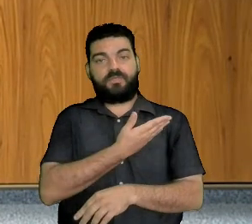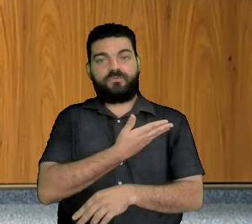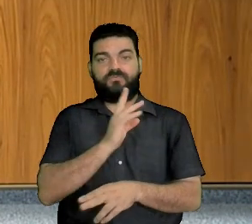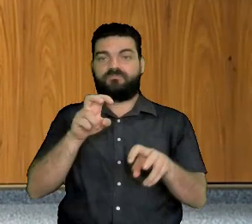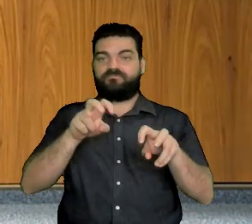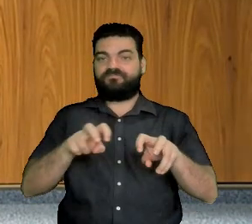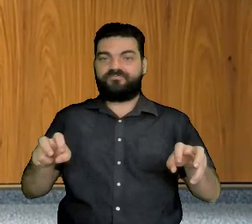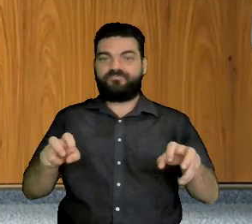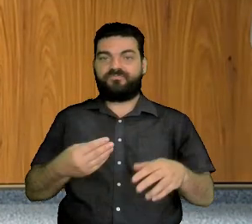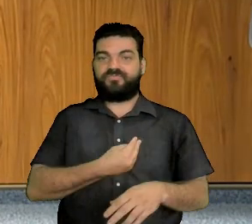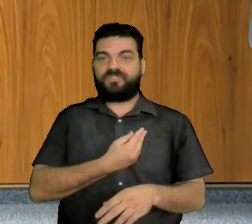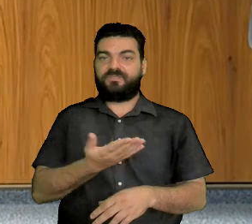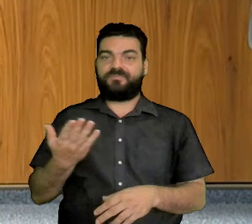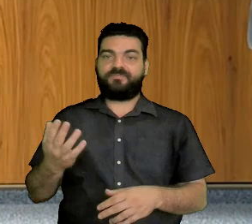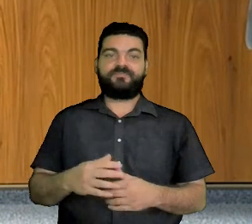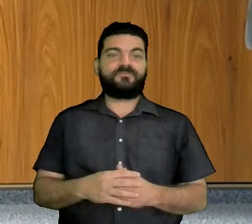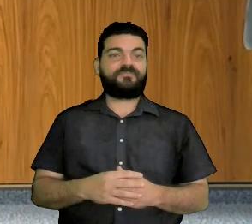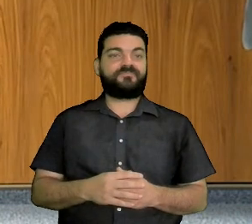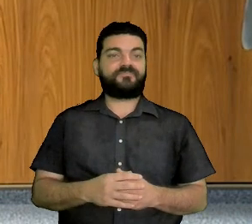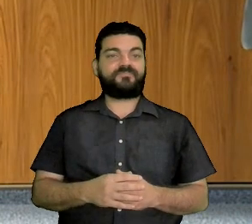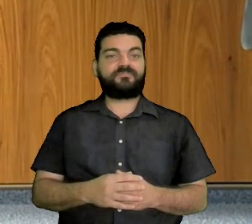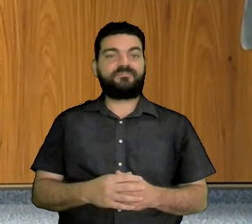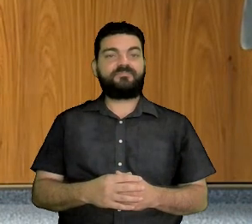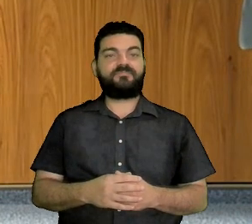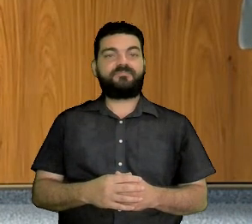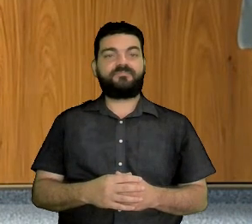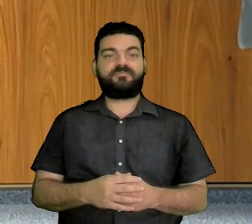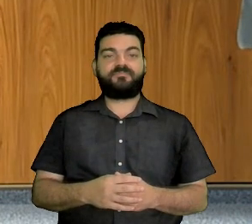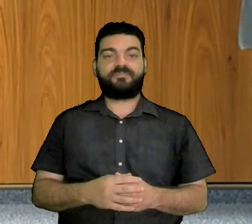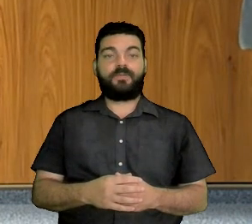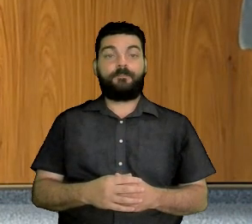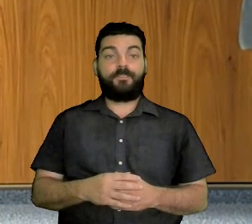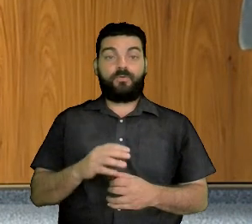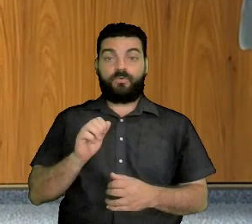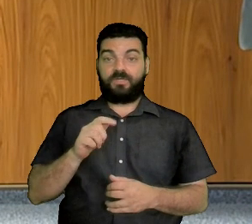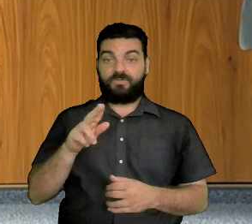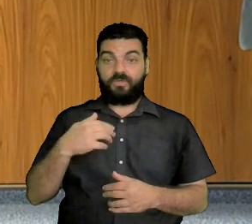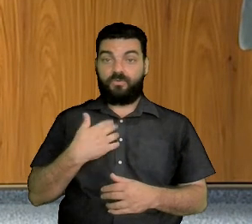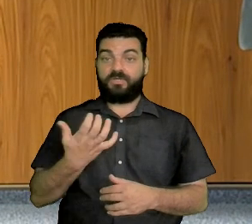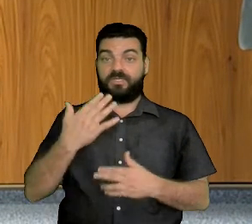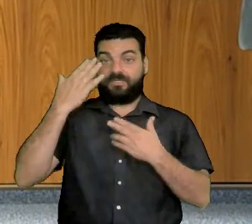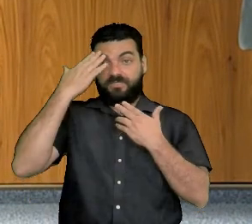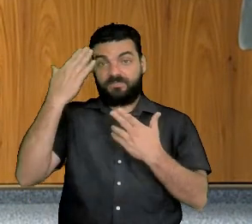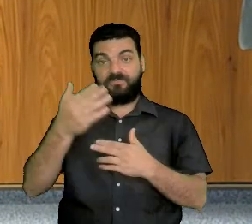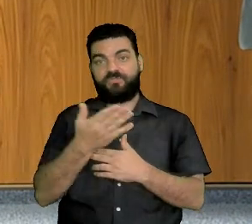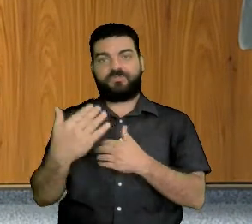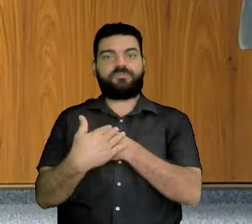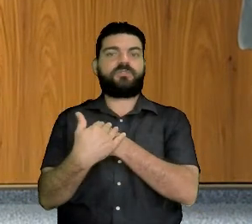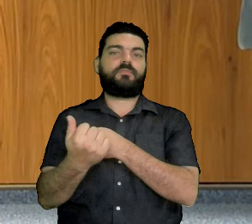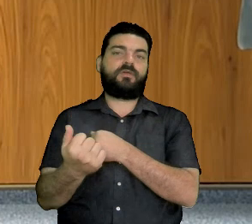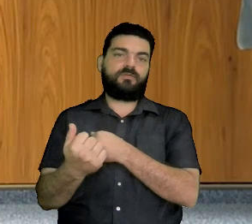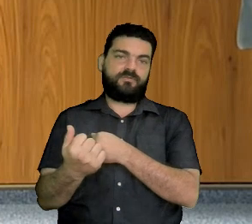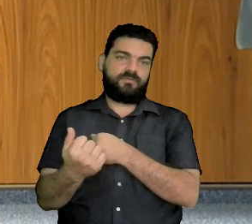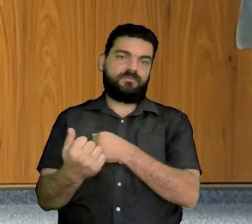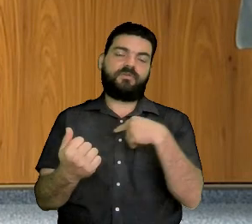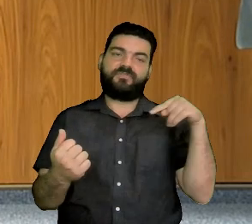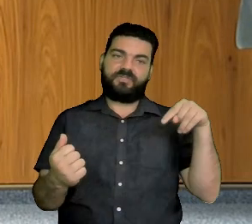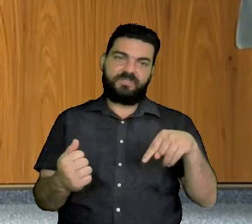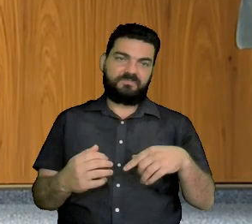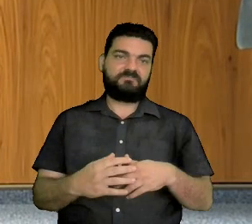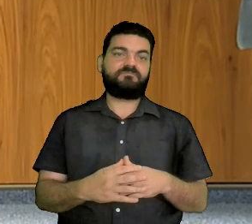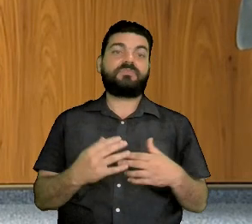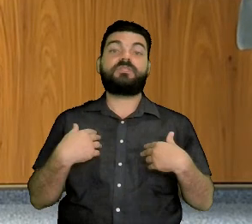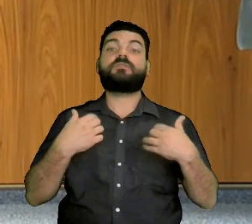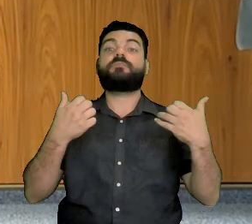presentes. Bom, primeiro, em nome da AGU, gostaria de agradecer o convite e